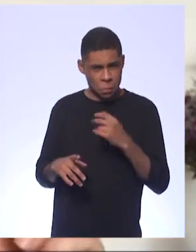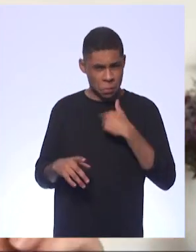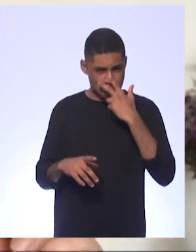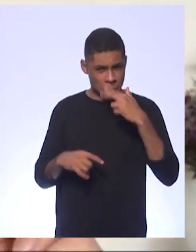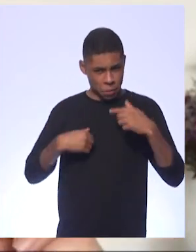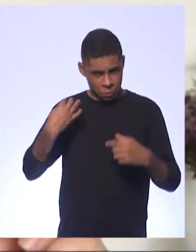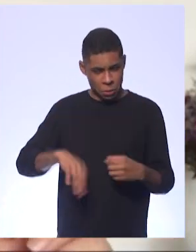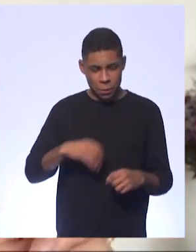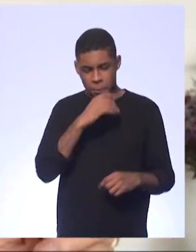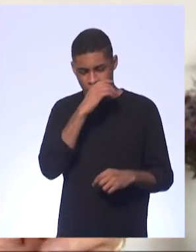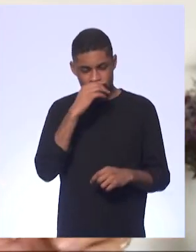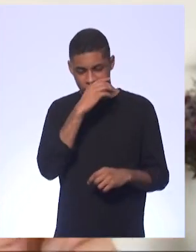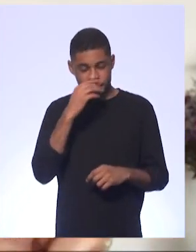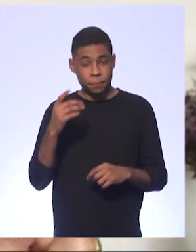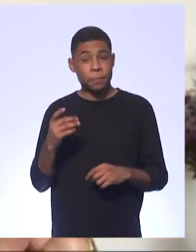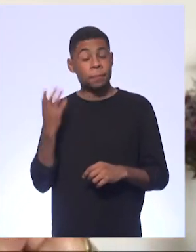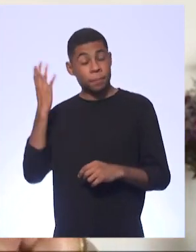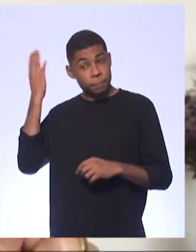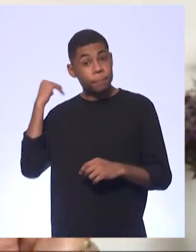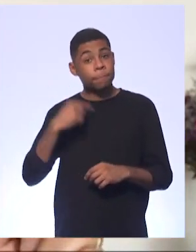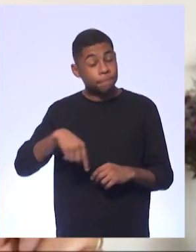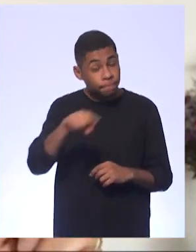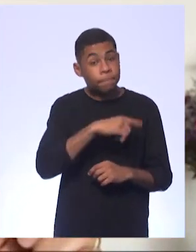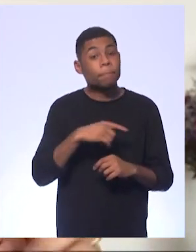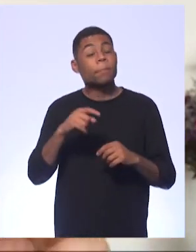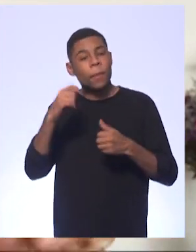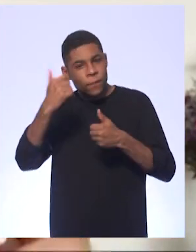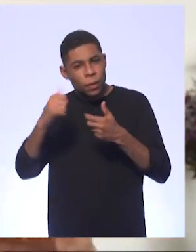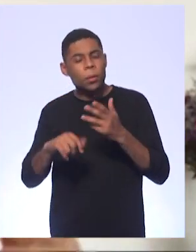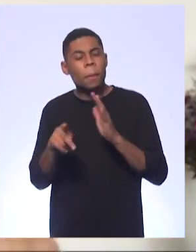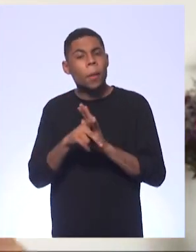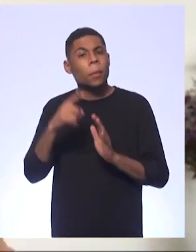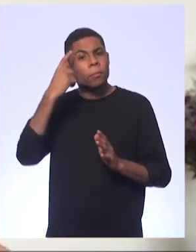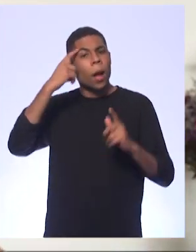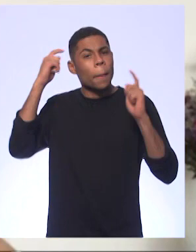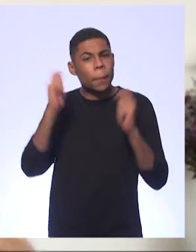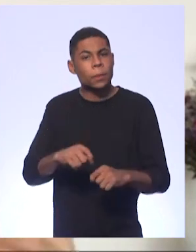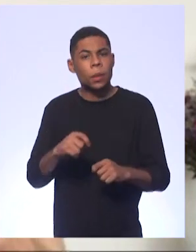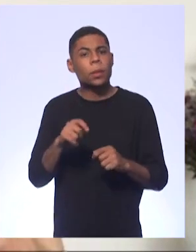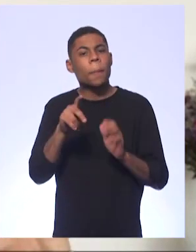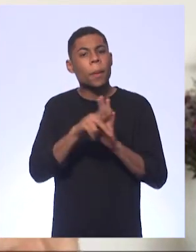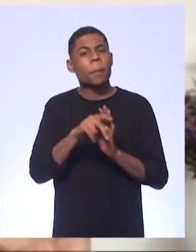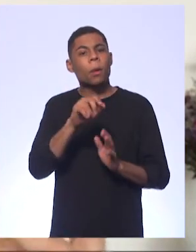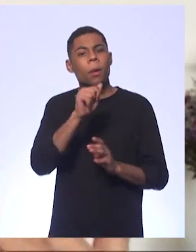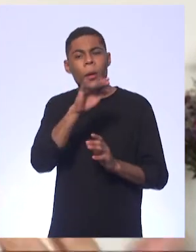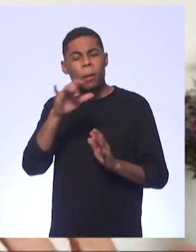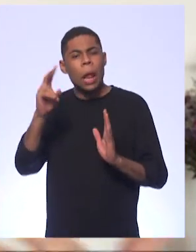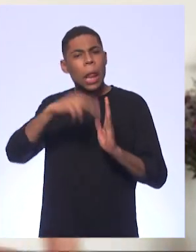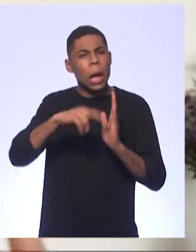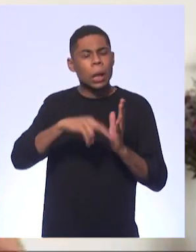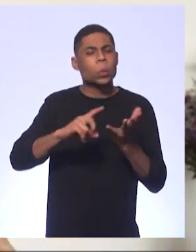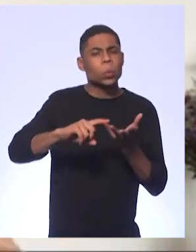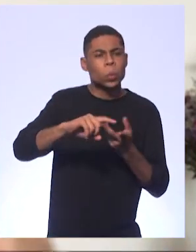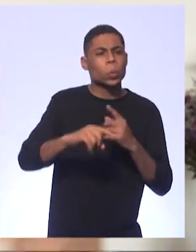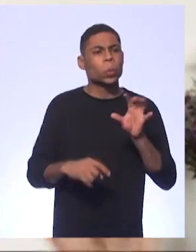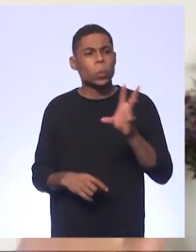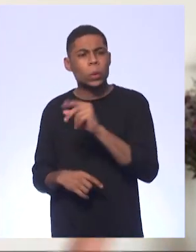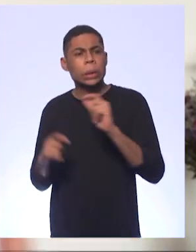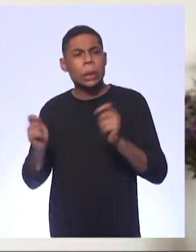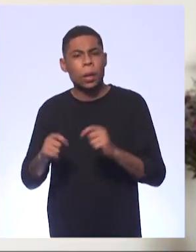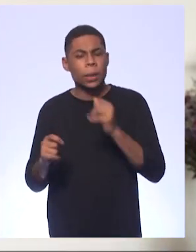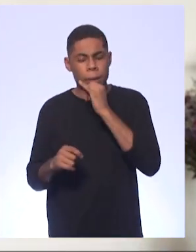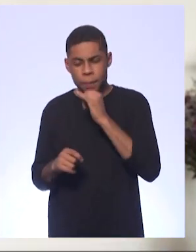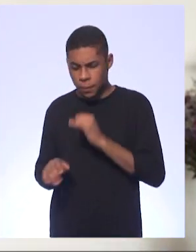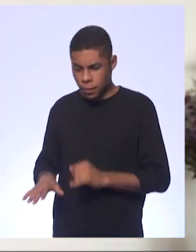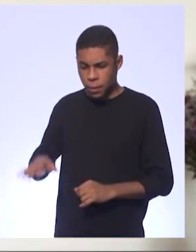certa, a nossa capacidade, não é, de alfabetização, a nossa capacidade de crianças